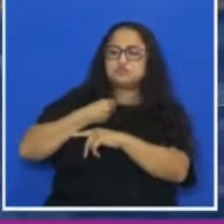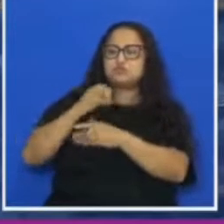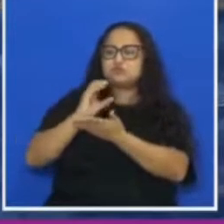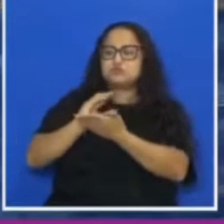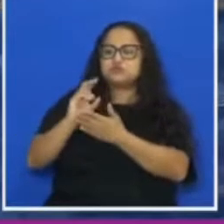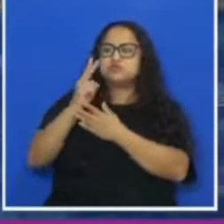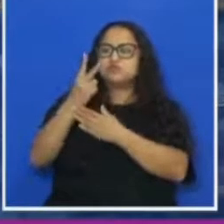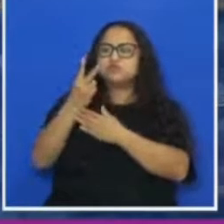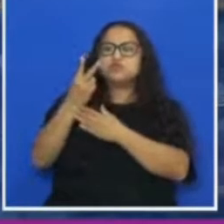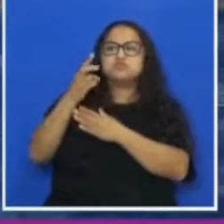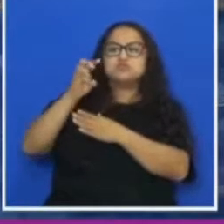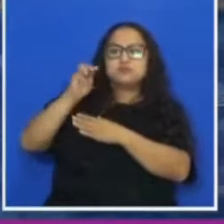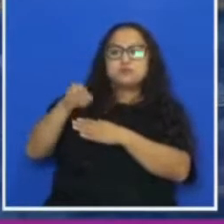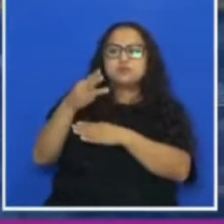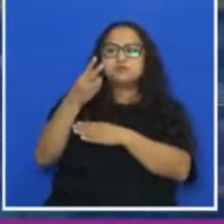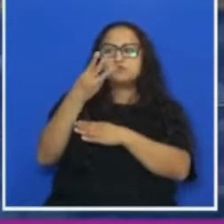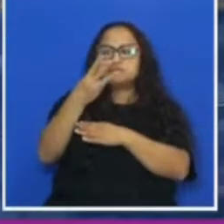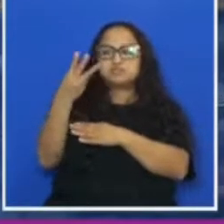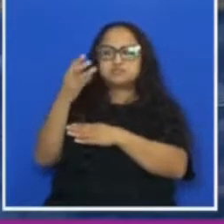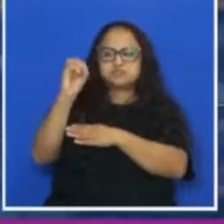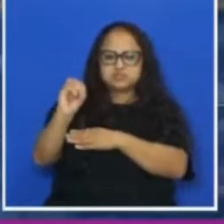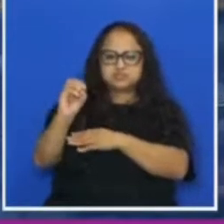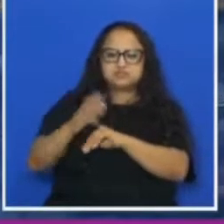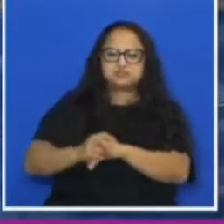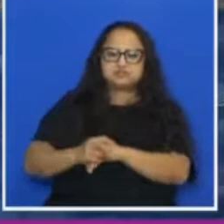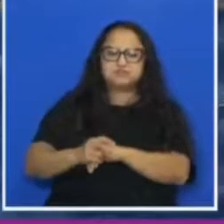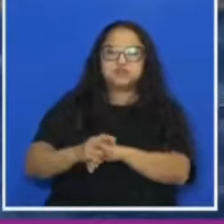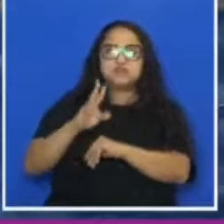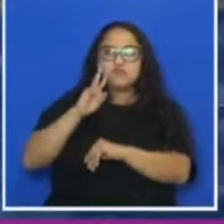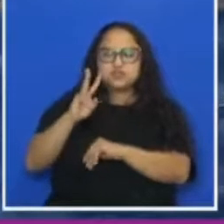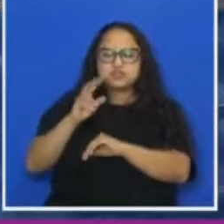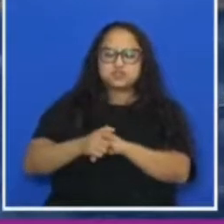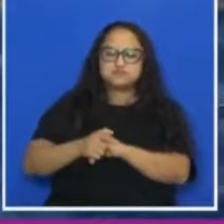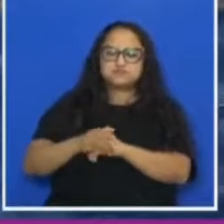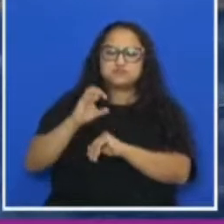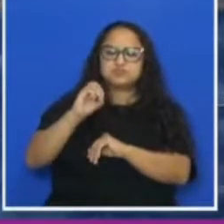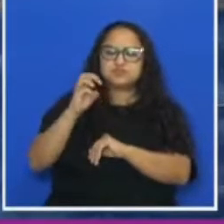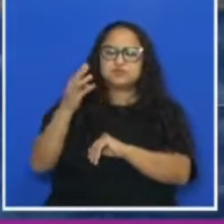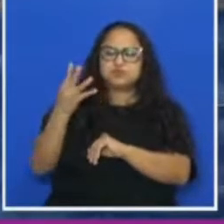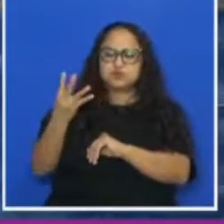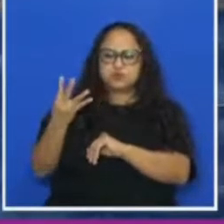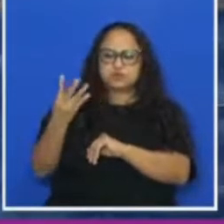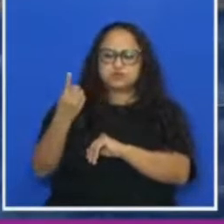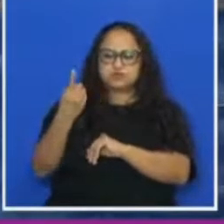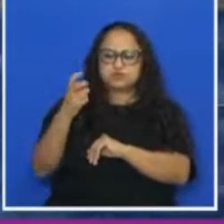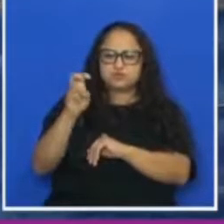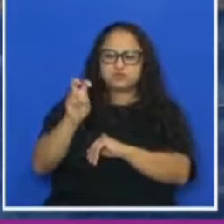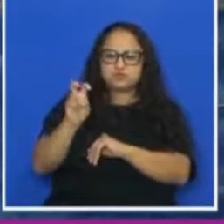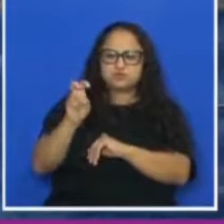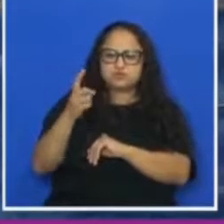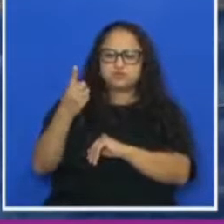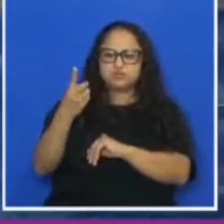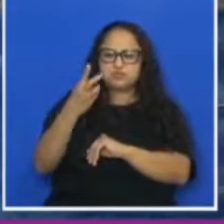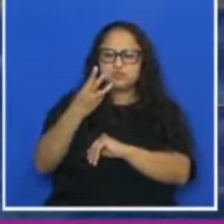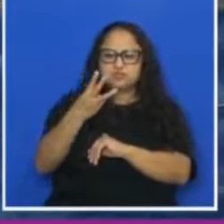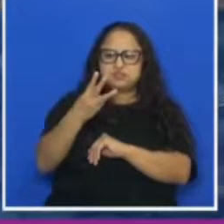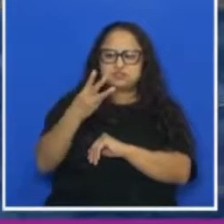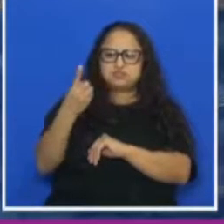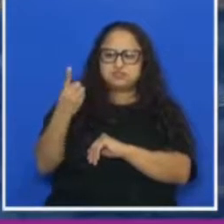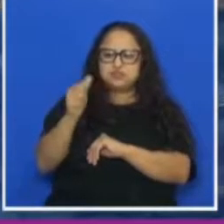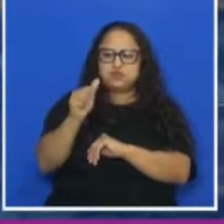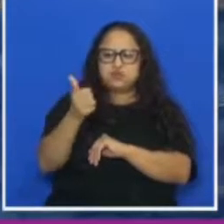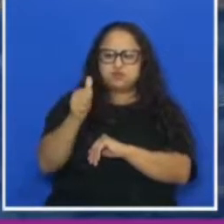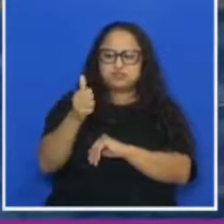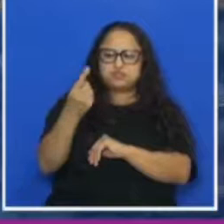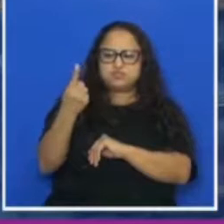concurso 2.330 da Loto Fácil foram. Confira comigo. 04, 15, 13,